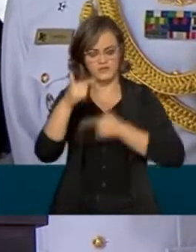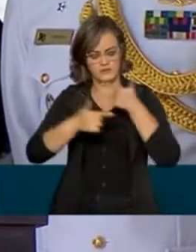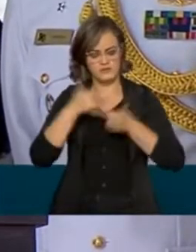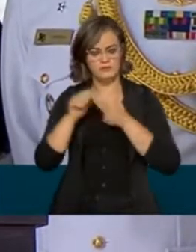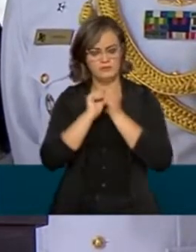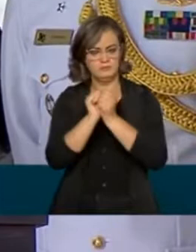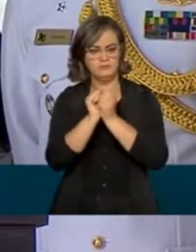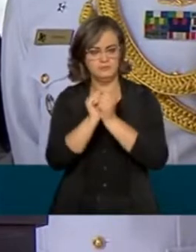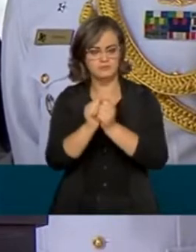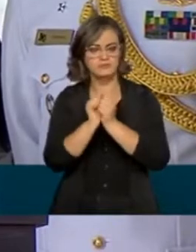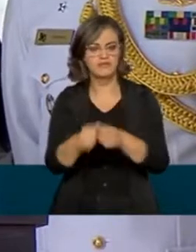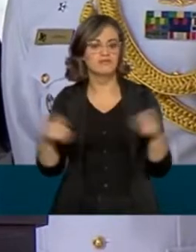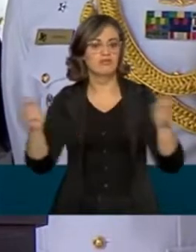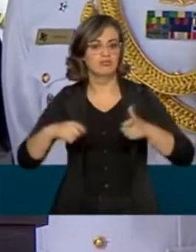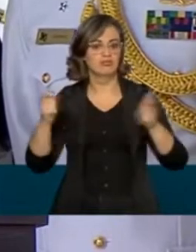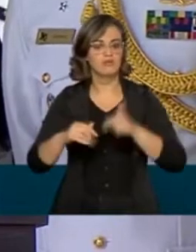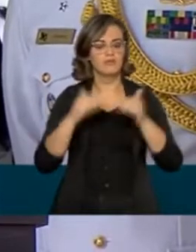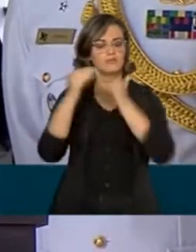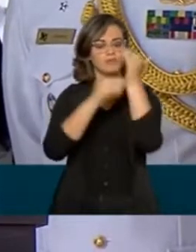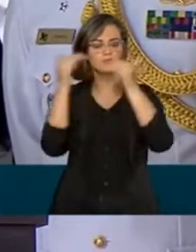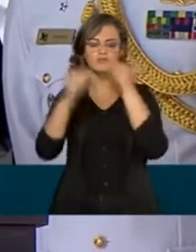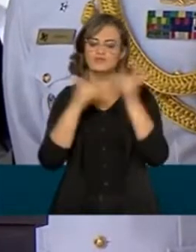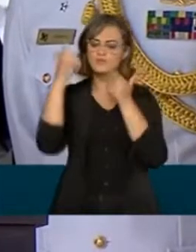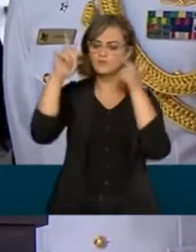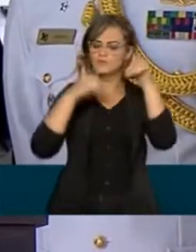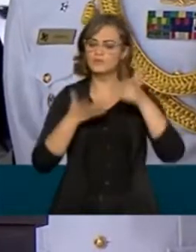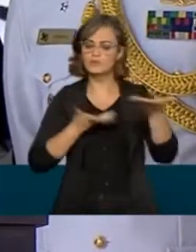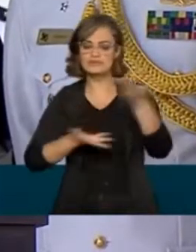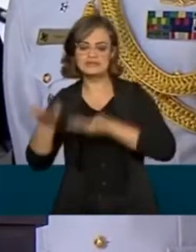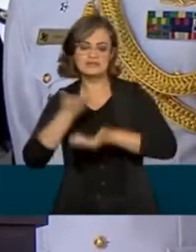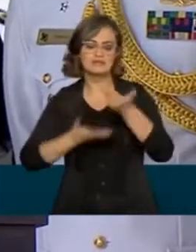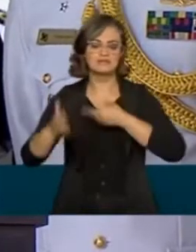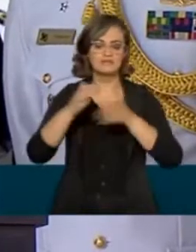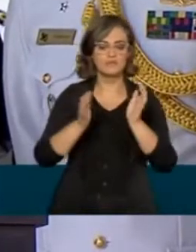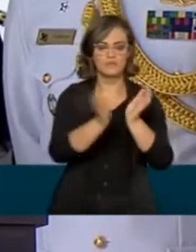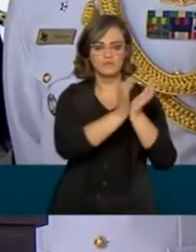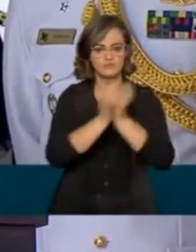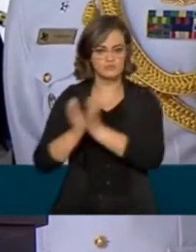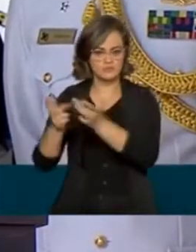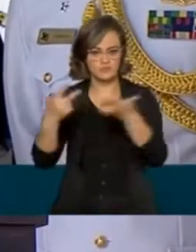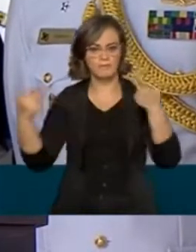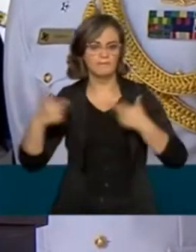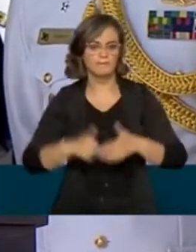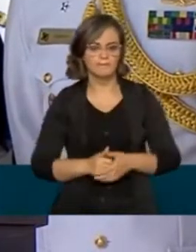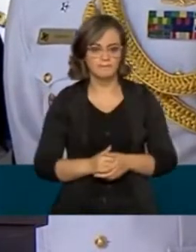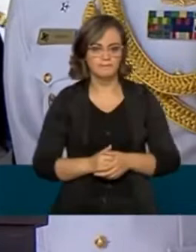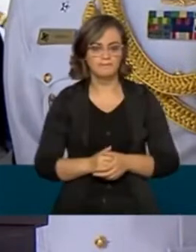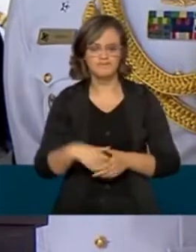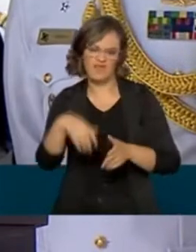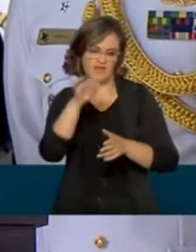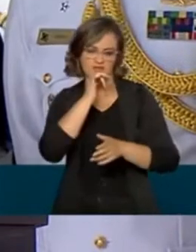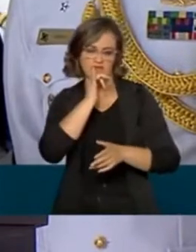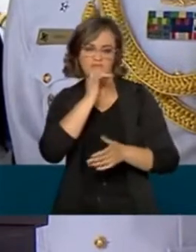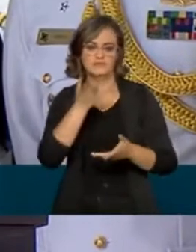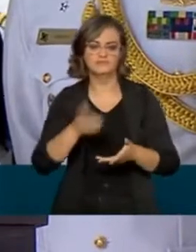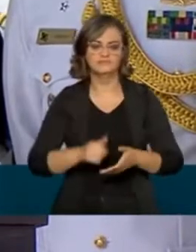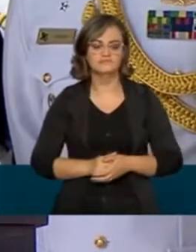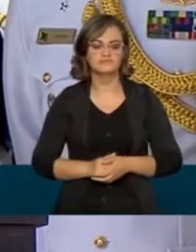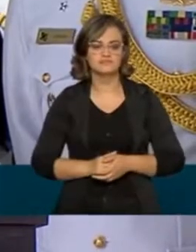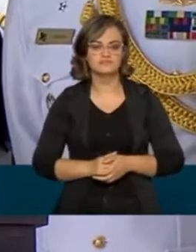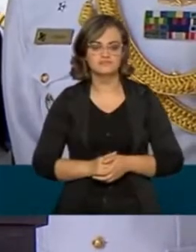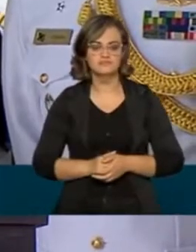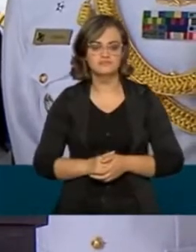trabalhamos, possibilitando avançarmos em uma maior interação às nossas forças. Para exemplificar,